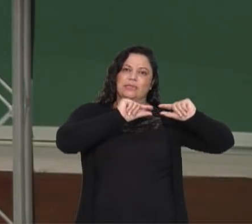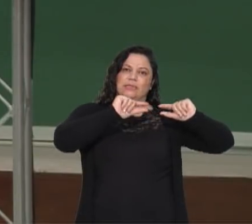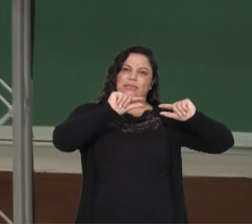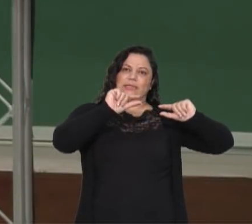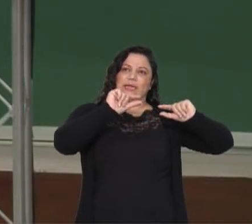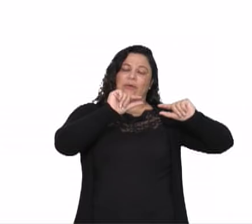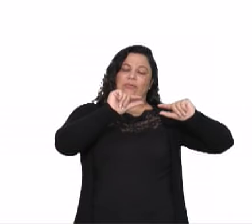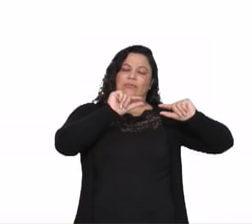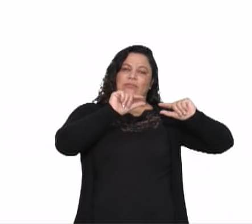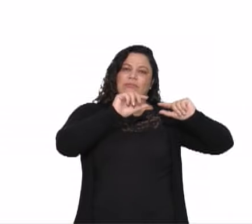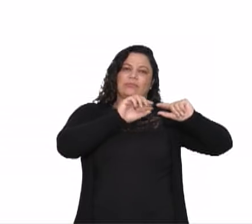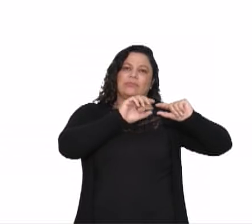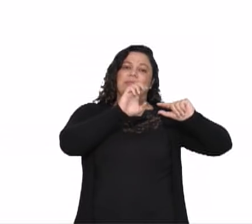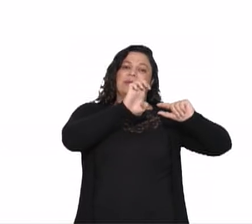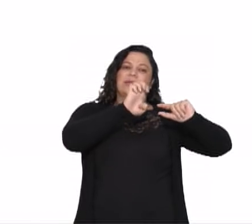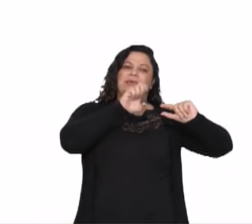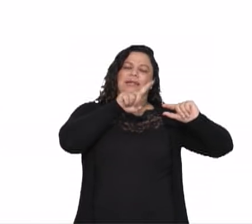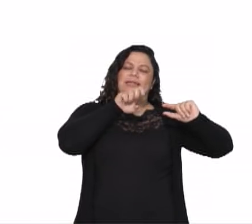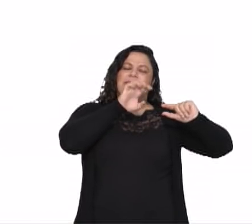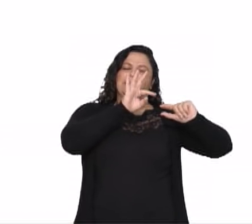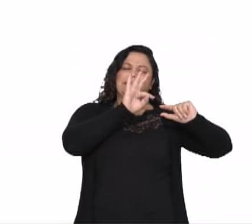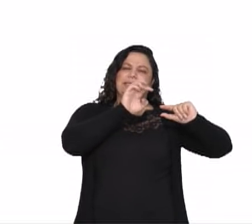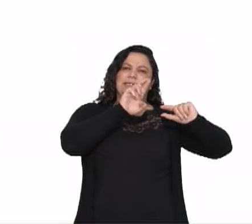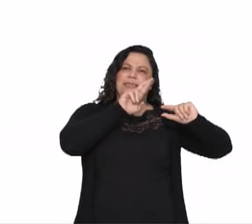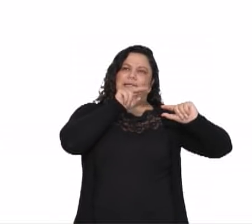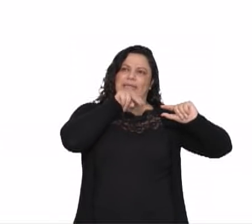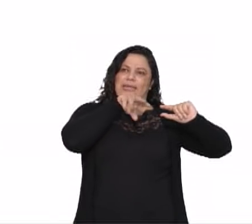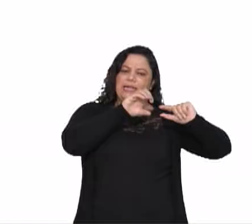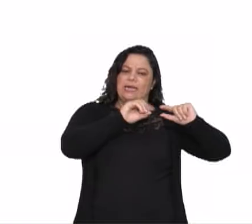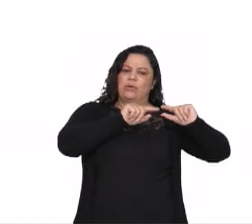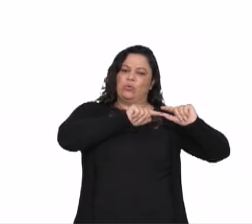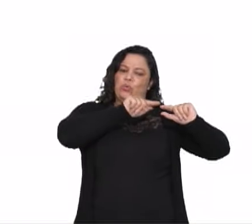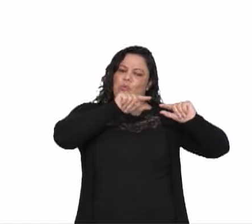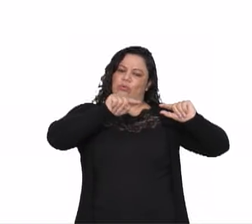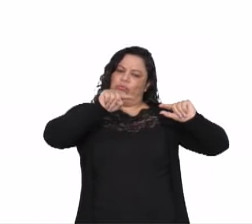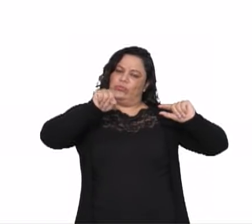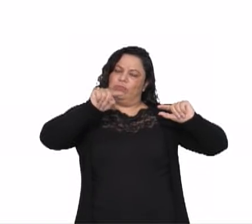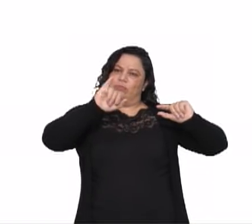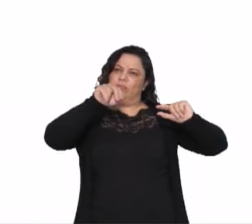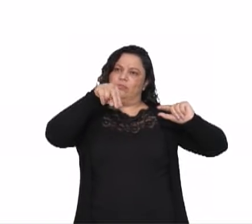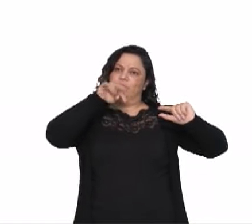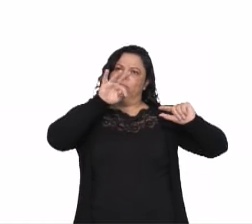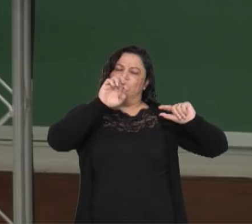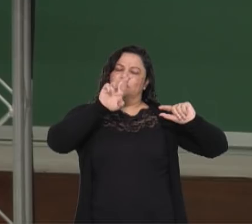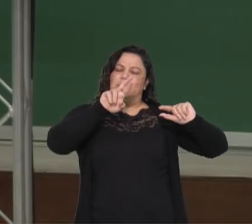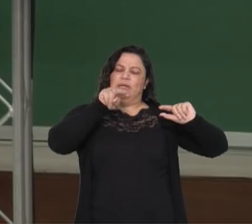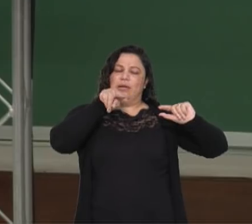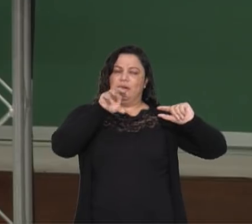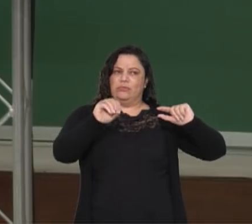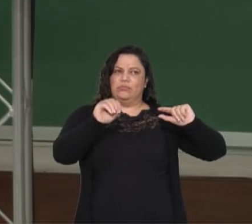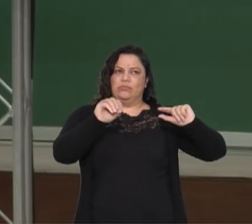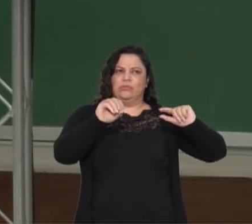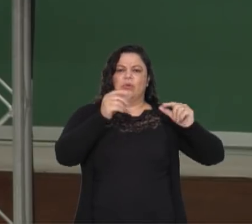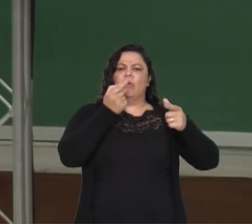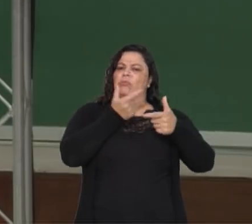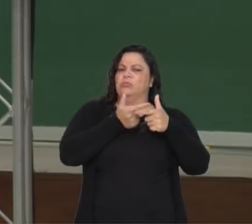por questões hereditárias, a pessoa pode ter nascido ou adquirido alguma deficiência nessa parte ou nessa.